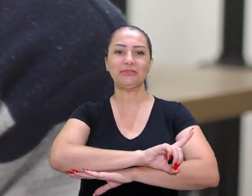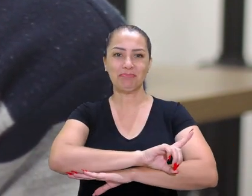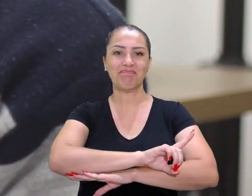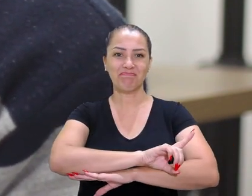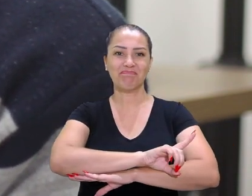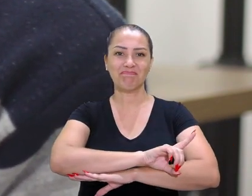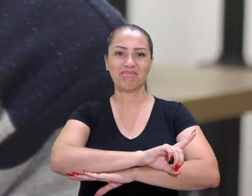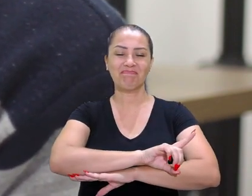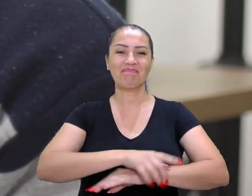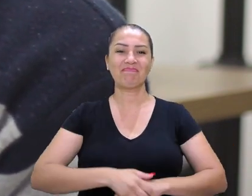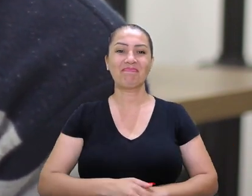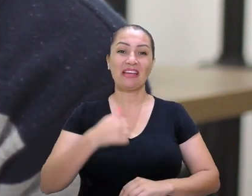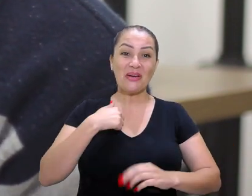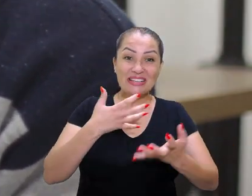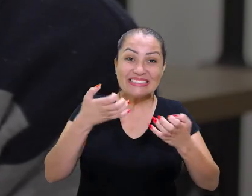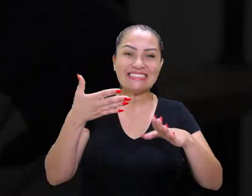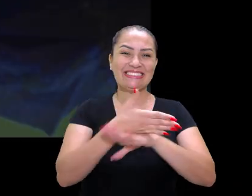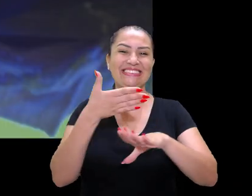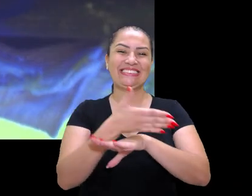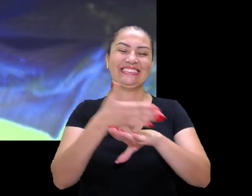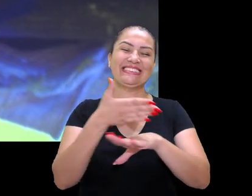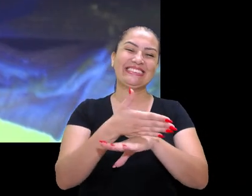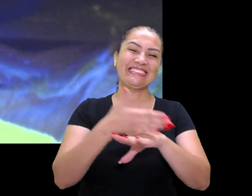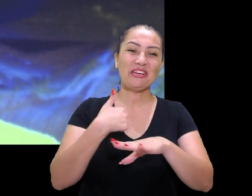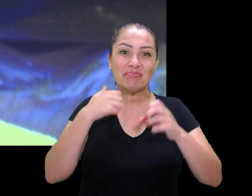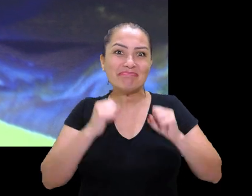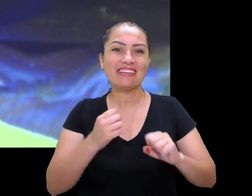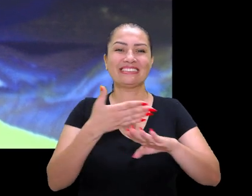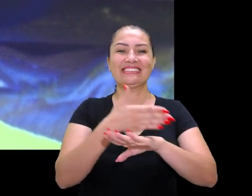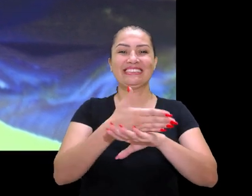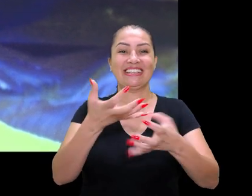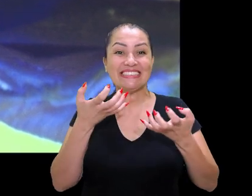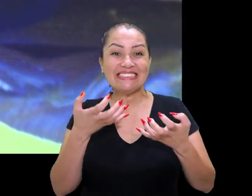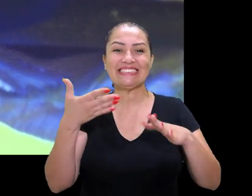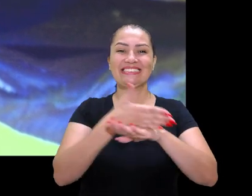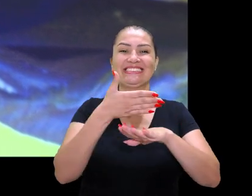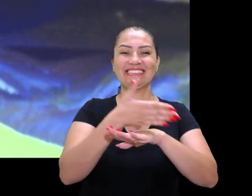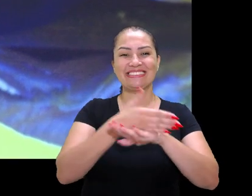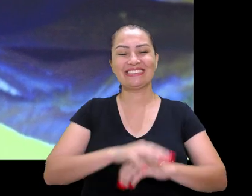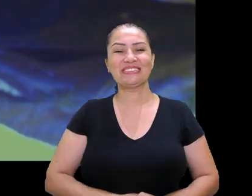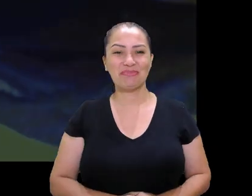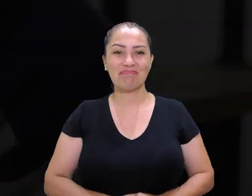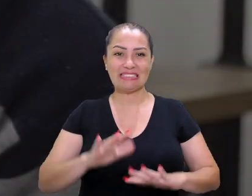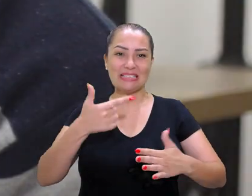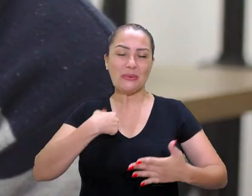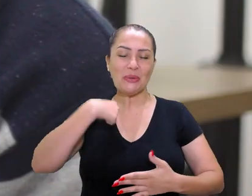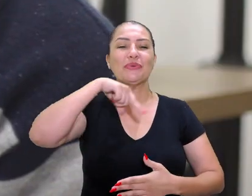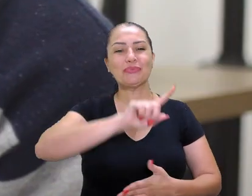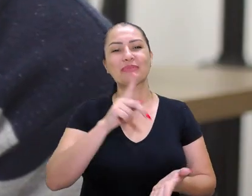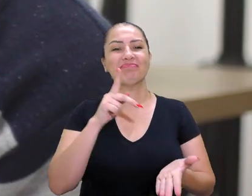Convite por minha parte, né? Eu quero participar, tá? Eu posso participar, eu quero vir. Daí veio aquele dia. E daí eu fui